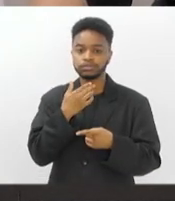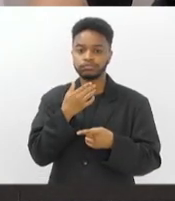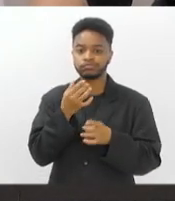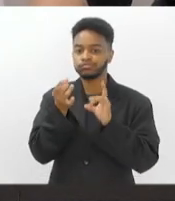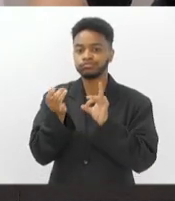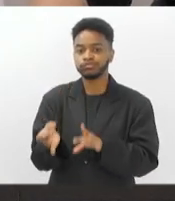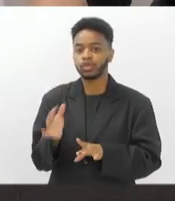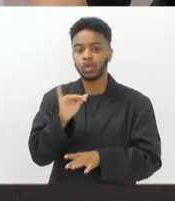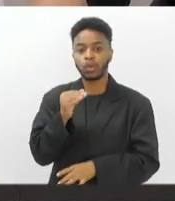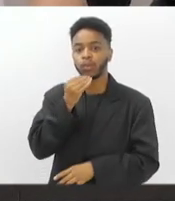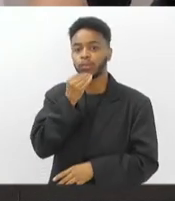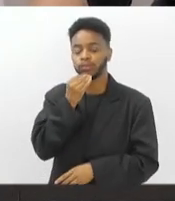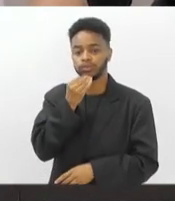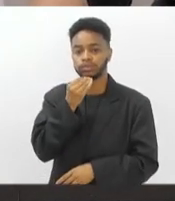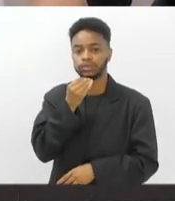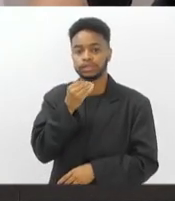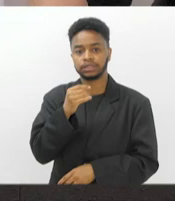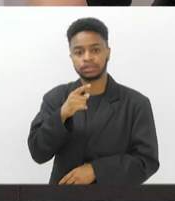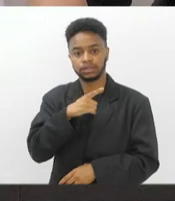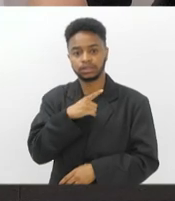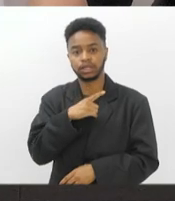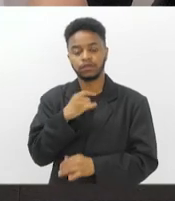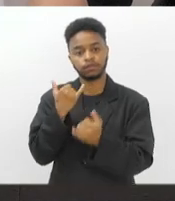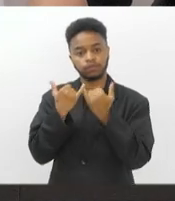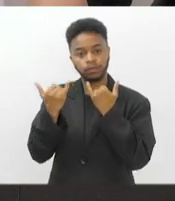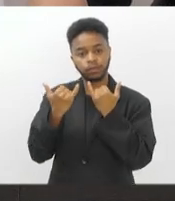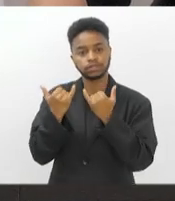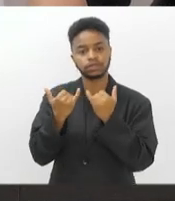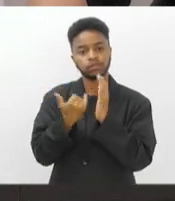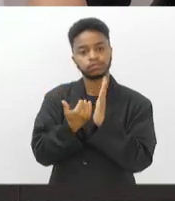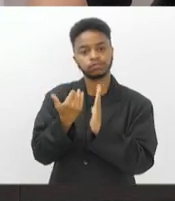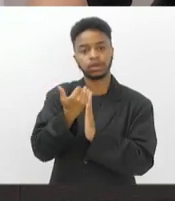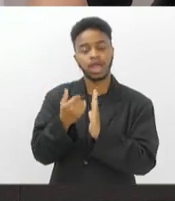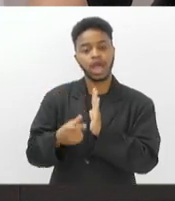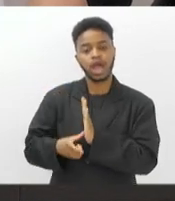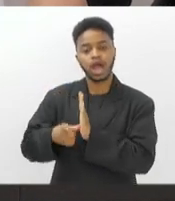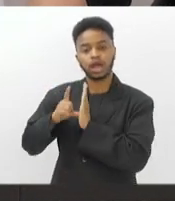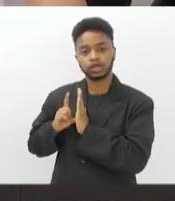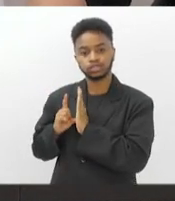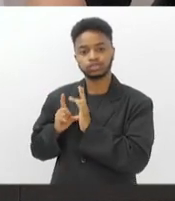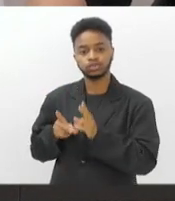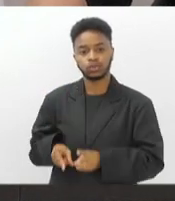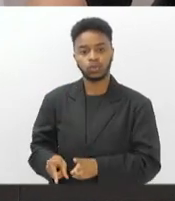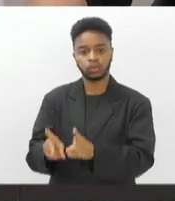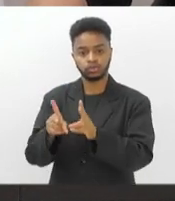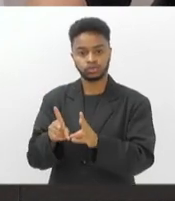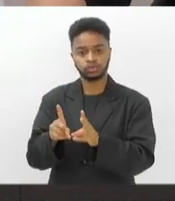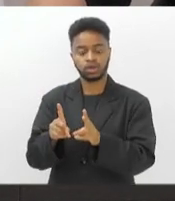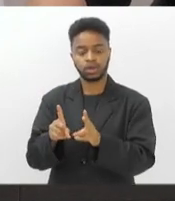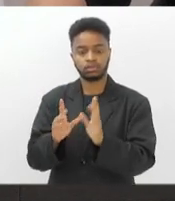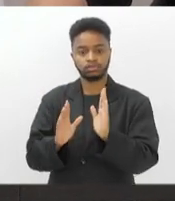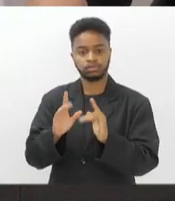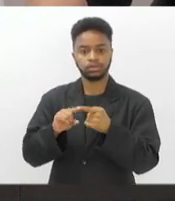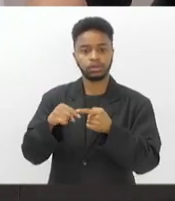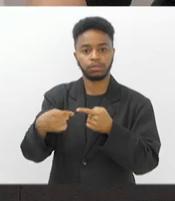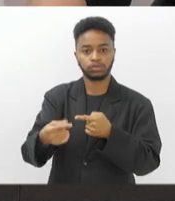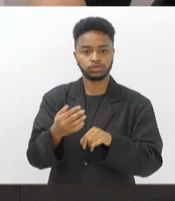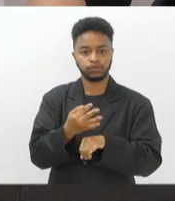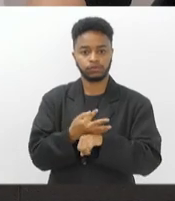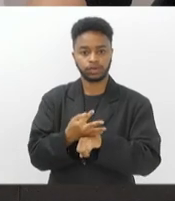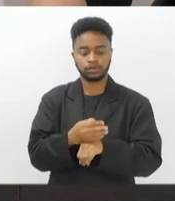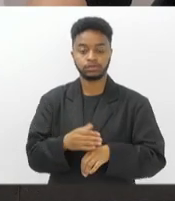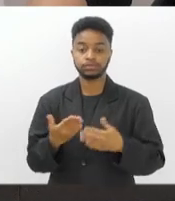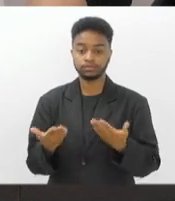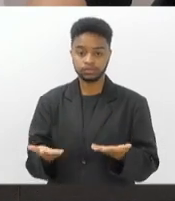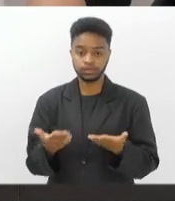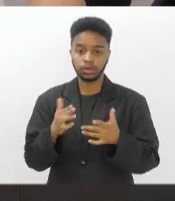oportunidade de ter o maior número de informações antes de dar sequência pós recesso então eu